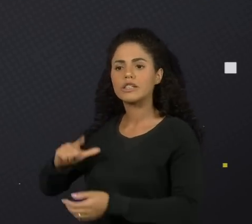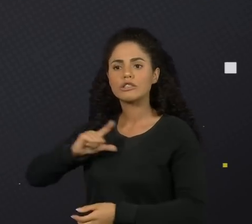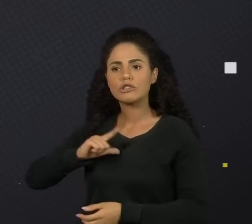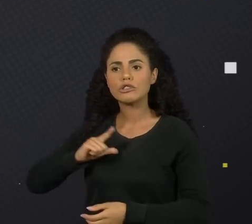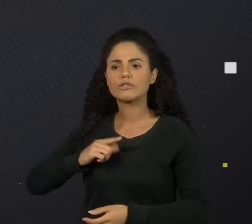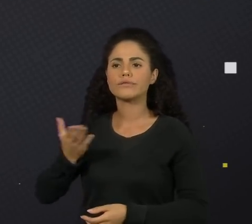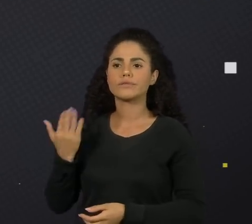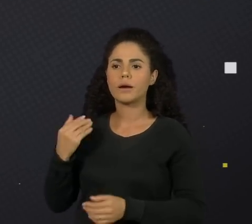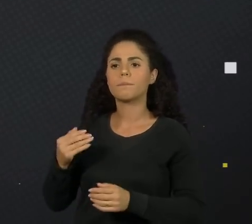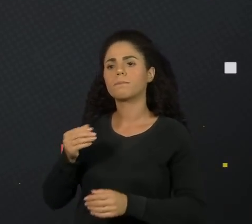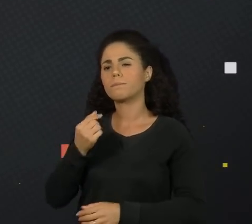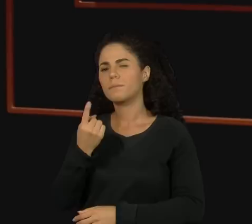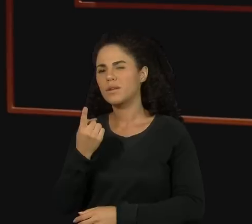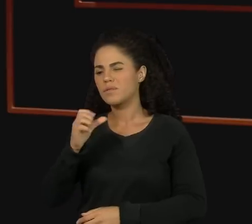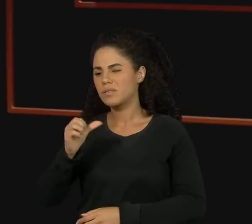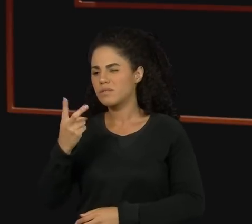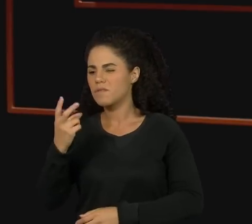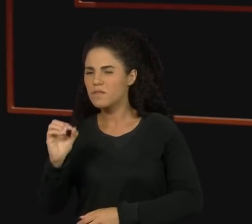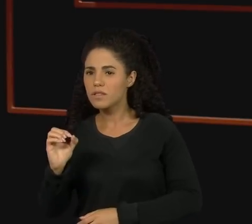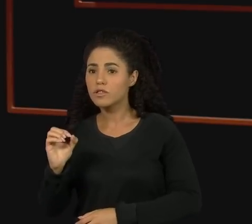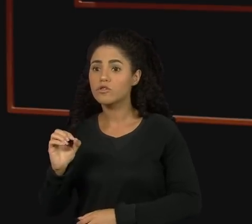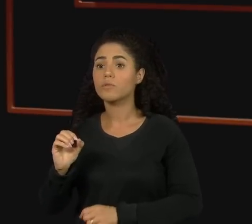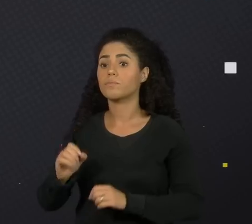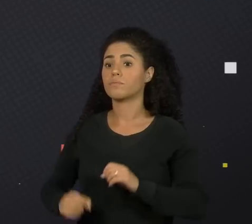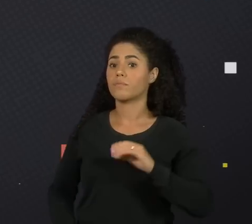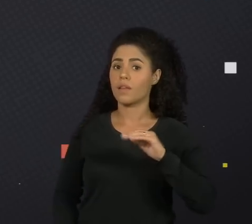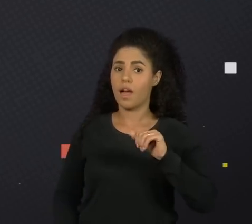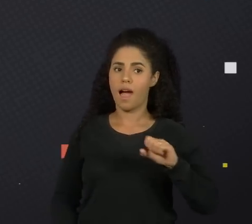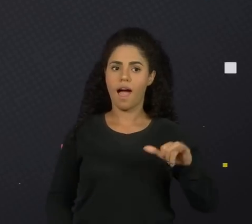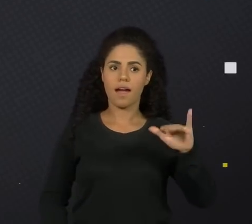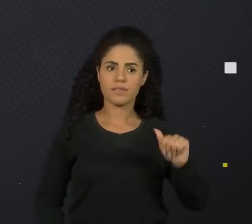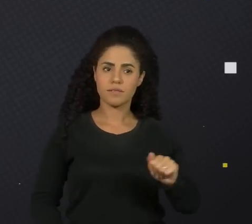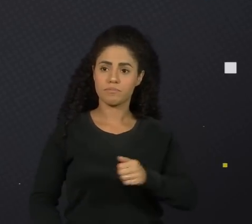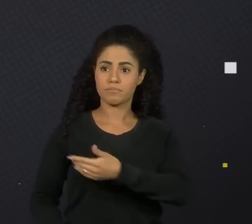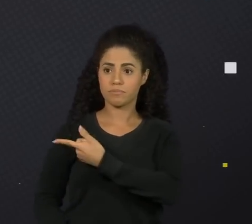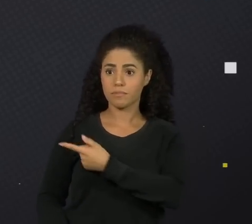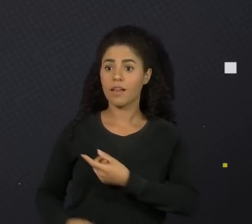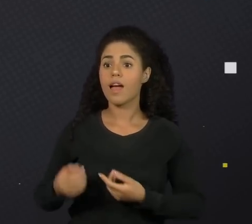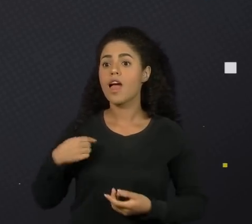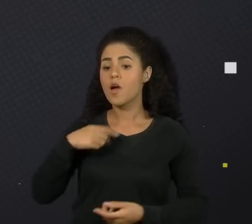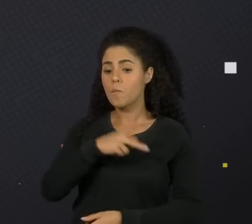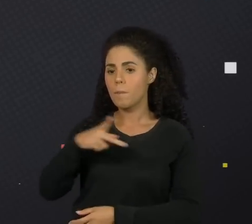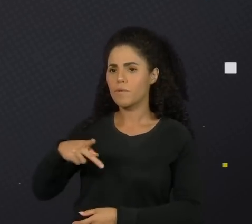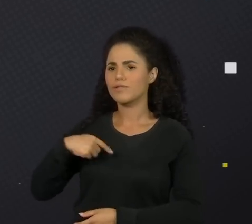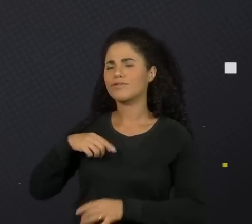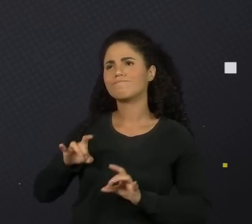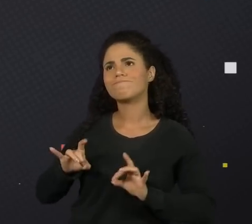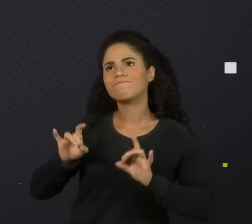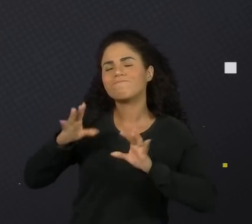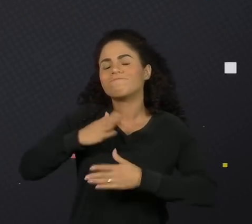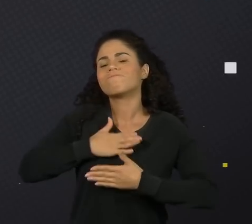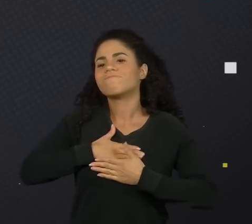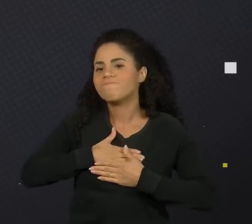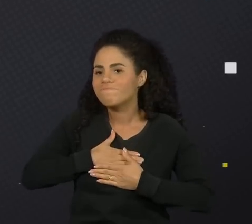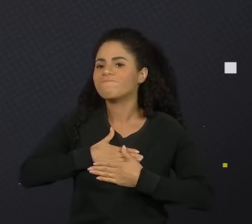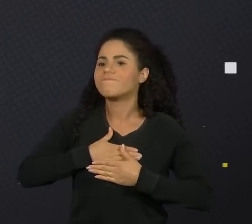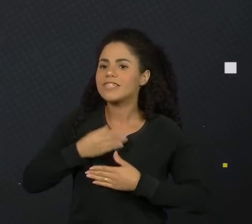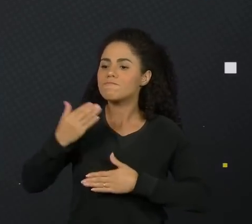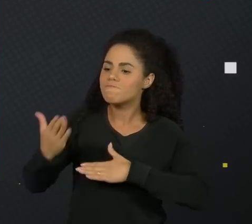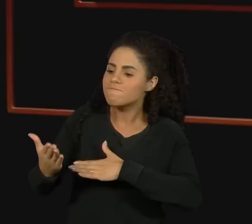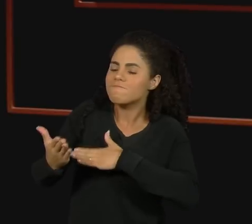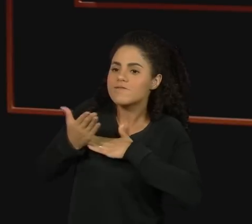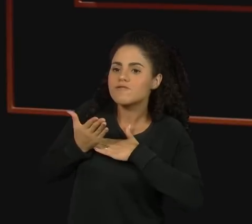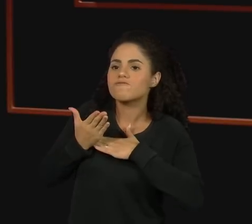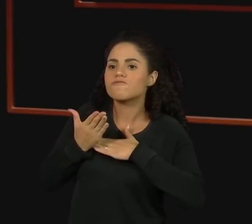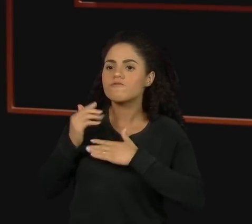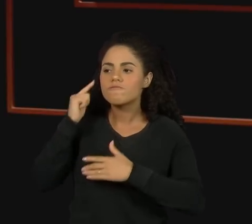20 ali, até que aparece na minha vida a Cássia Magali, que foi uma professora muito especial, que me trouxe todo esse conceito. Imagina,